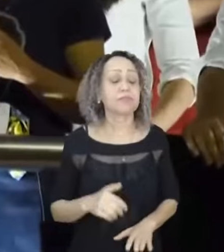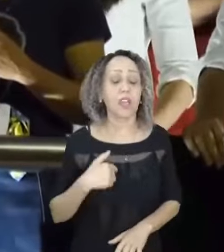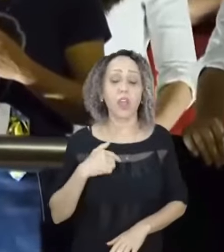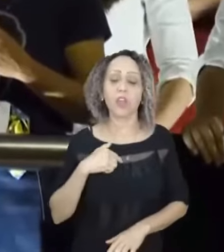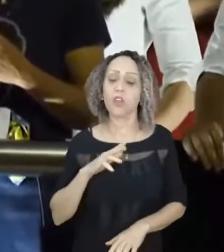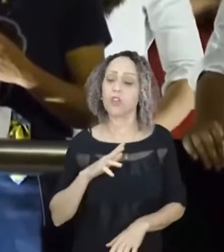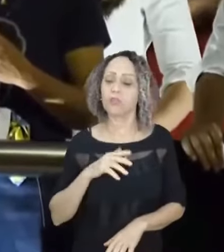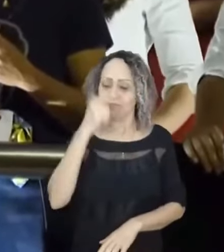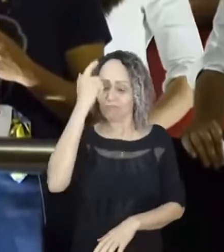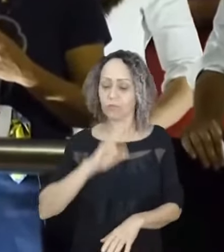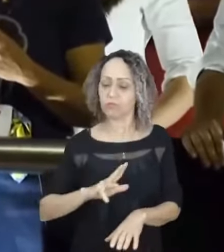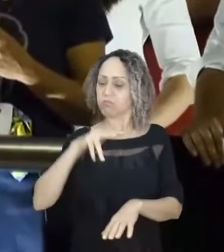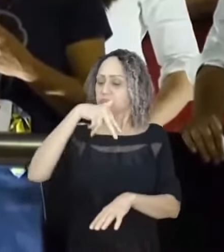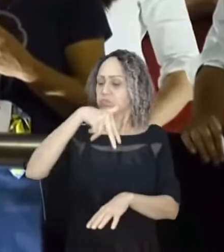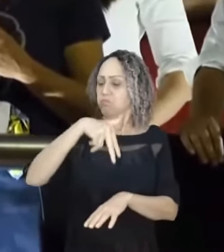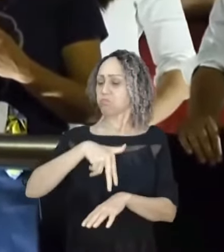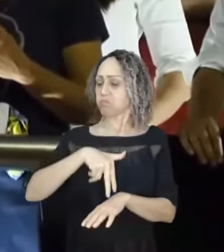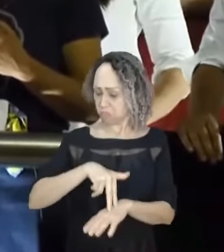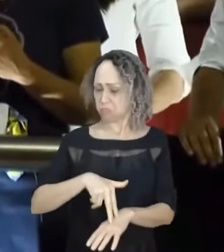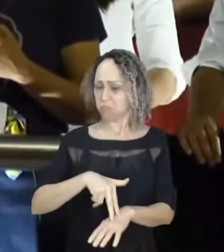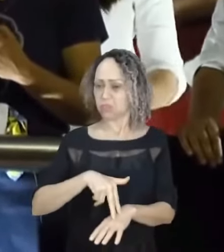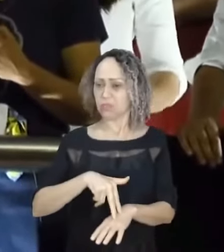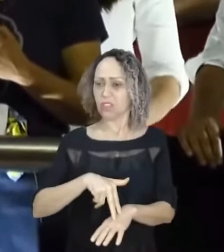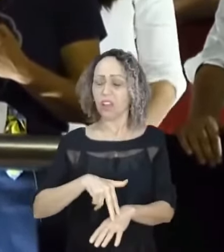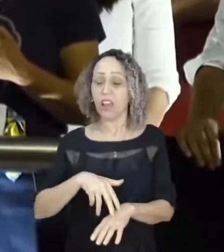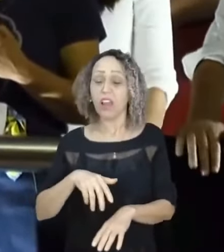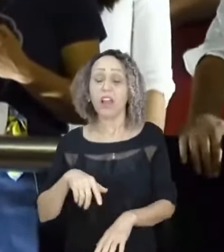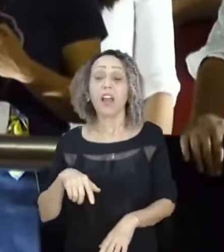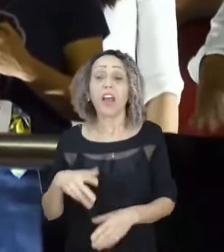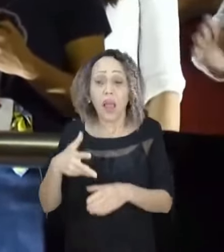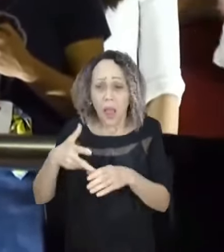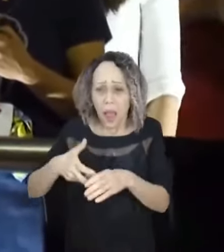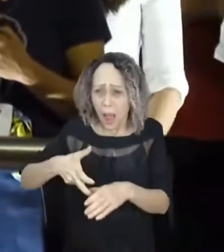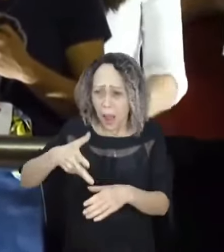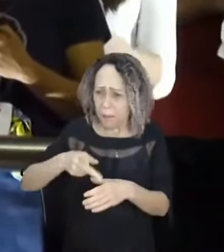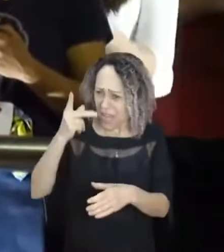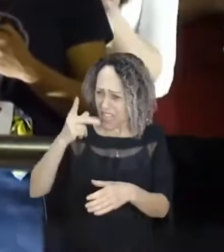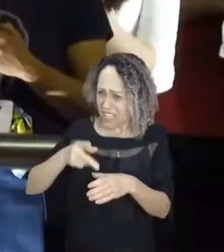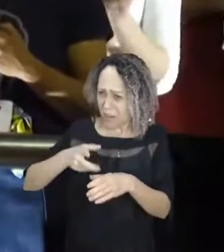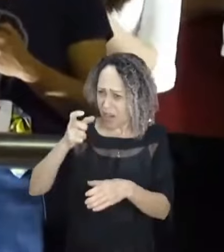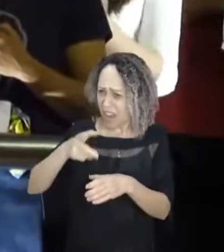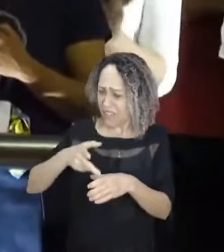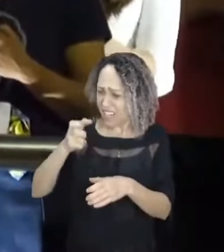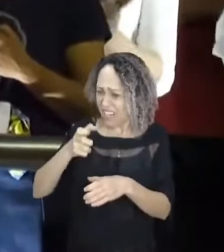som: não vamos privatizar a Petrobras.